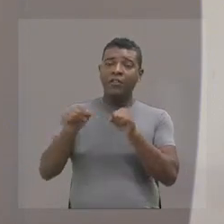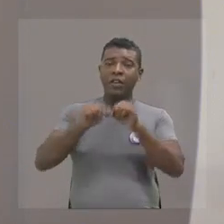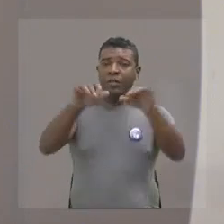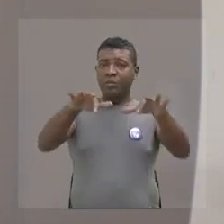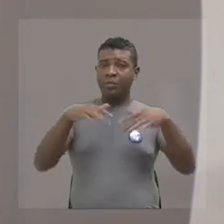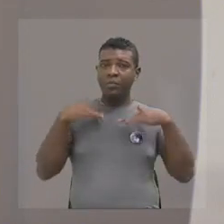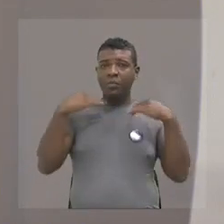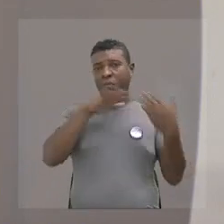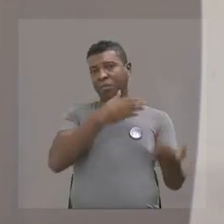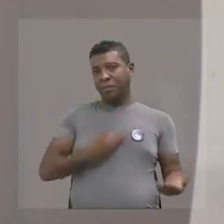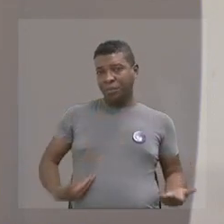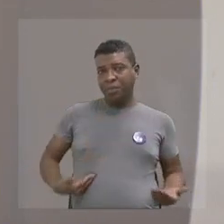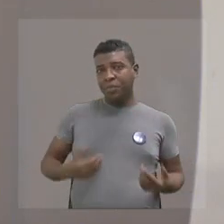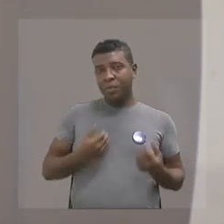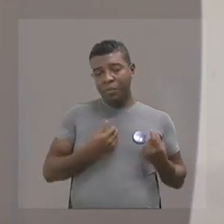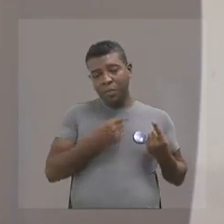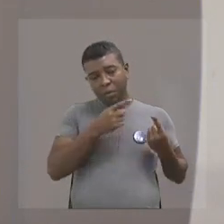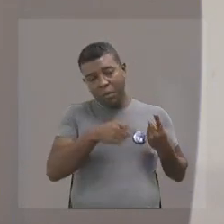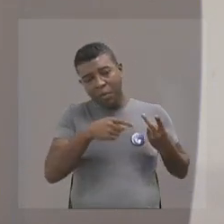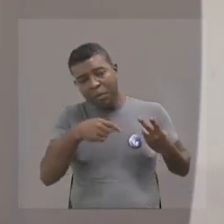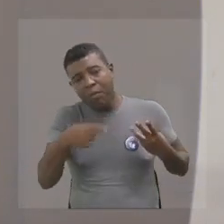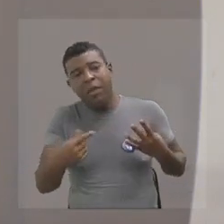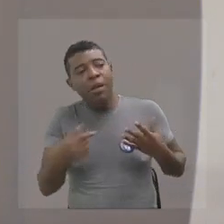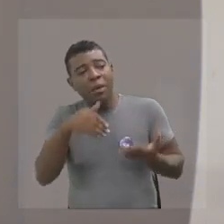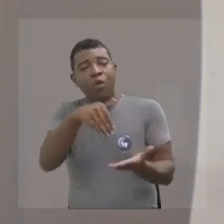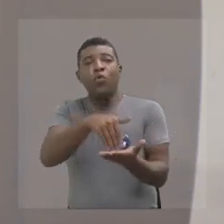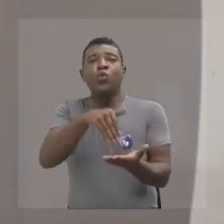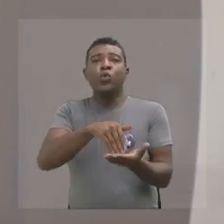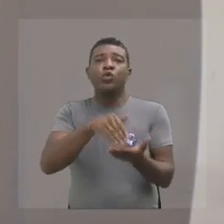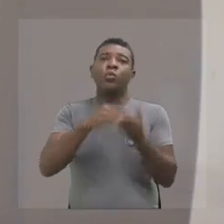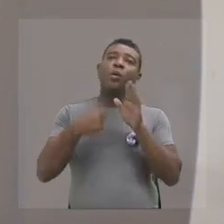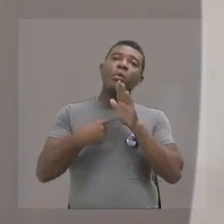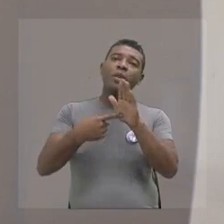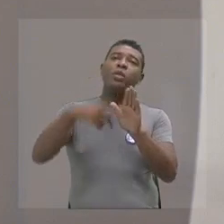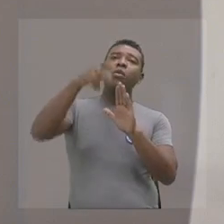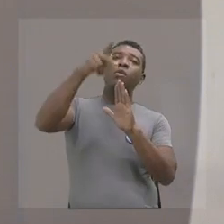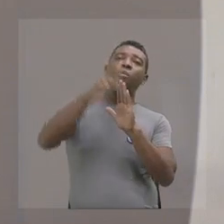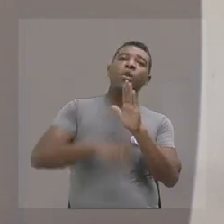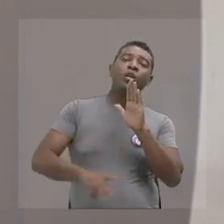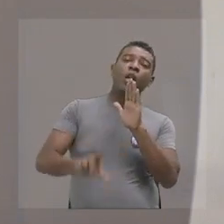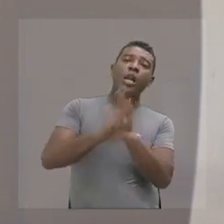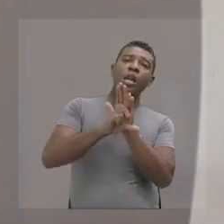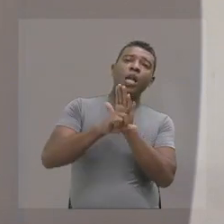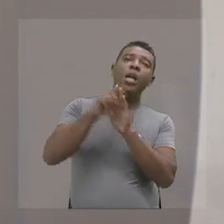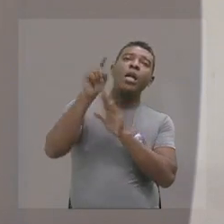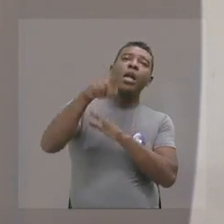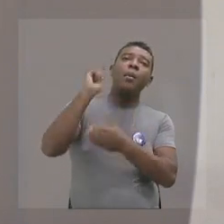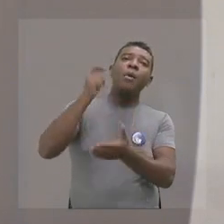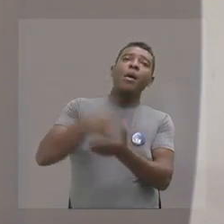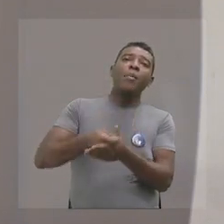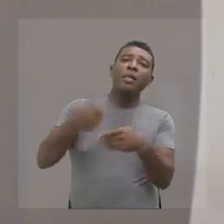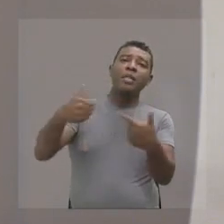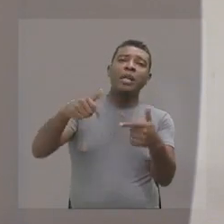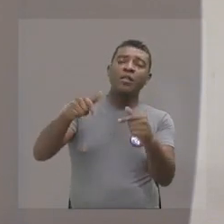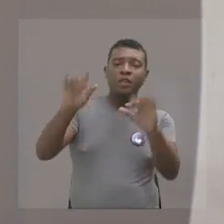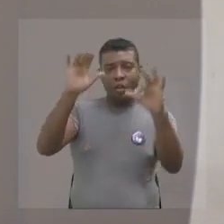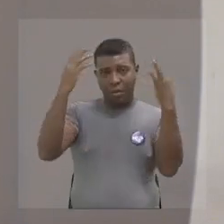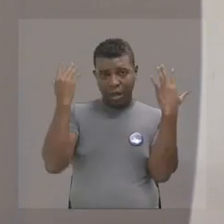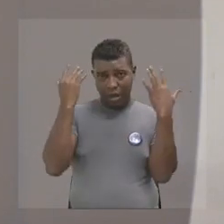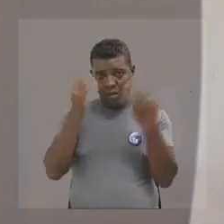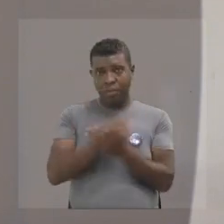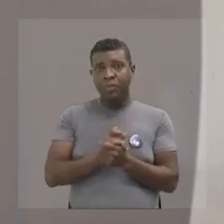algumas audiências públicas mas a última audiência pública nós apresentamos um projeto de lei para pagamento por serviços ambientais projetos